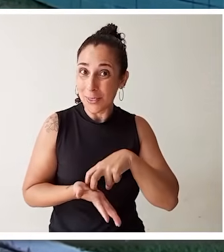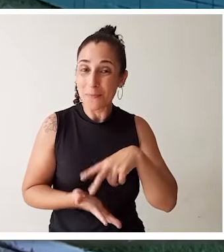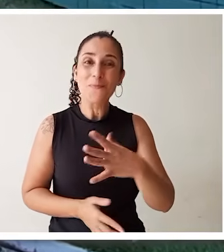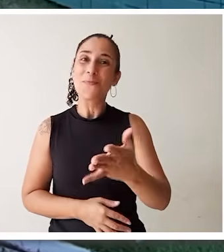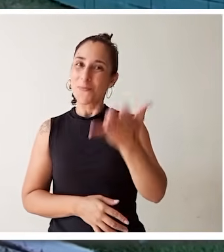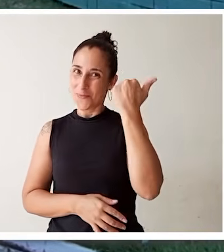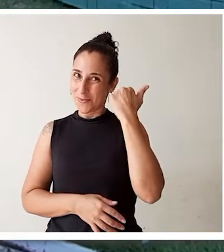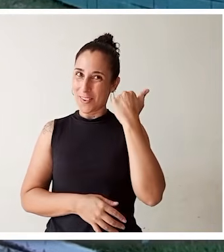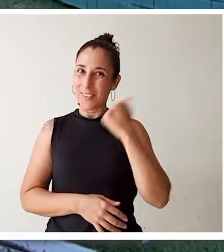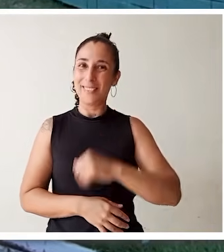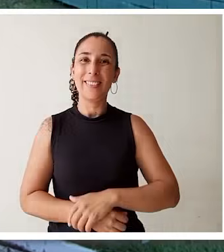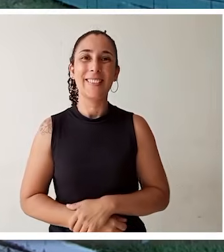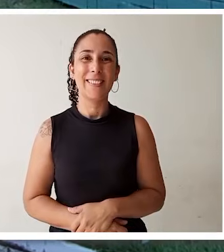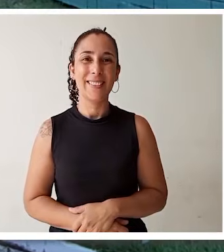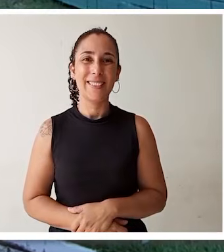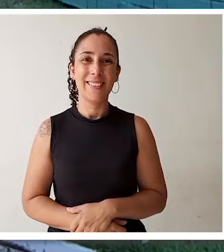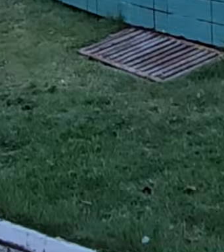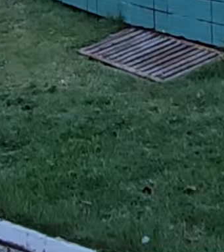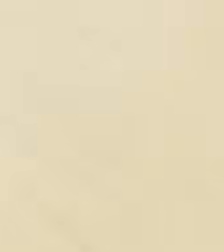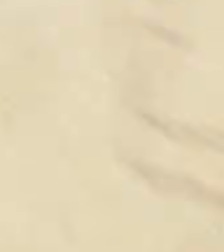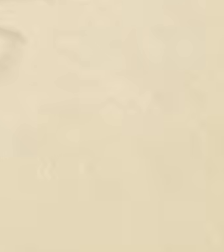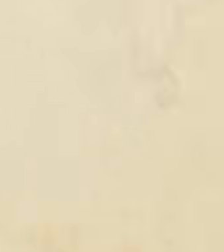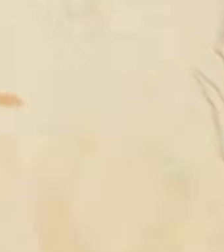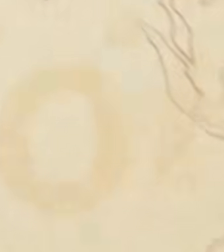estão animados? Vão comigo!